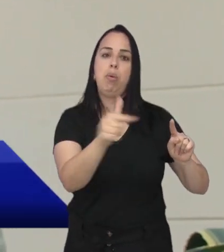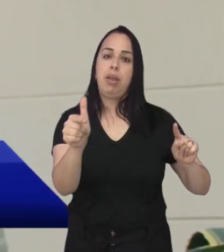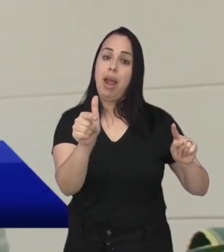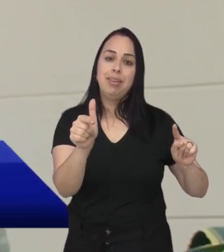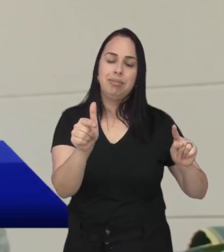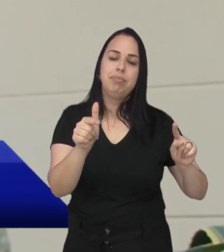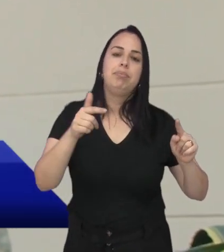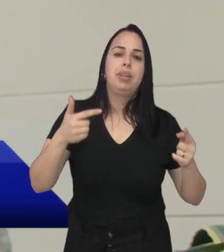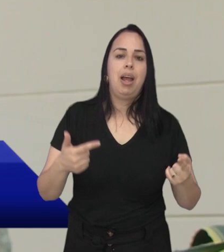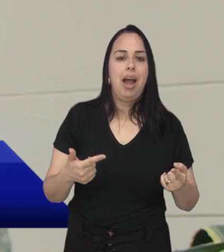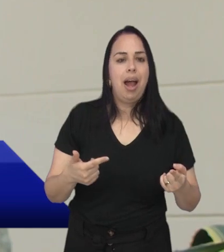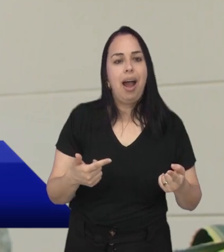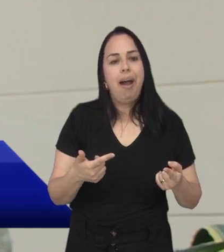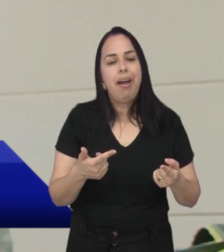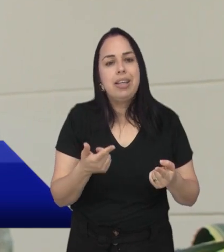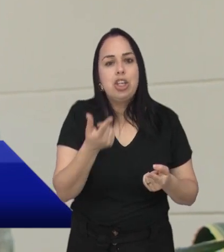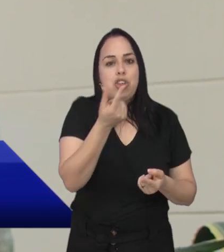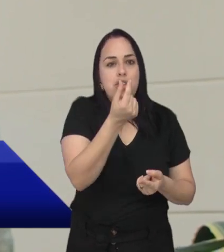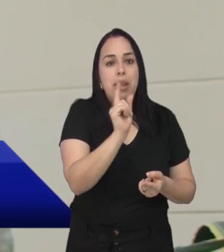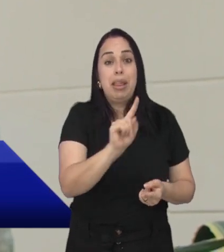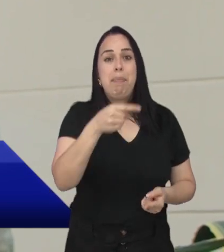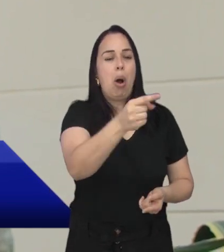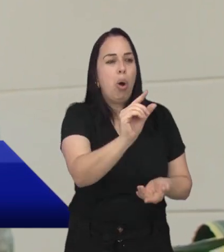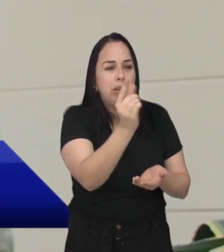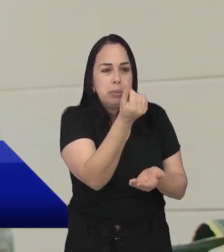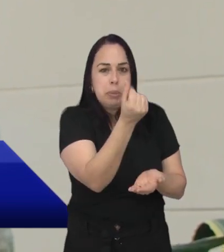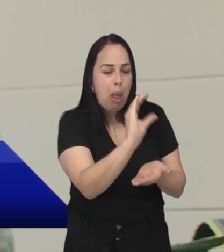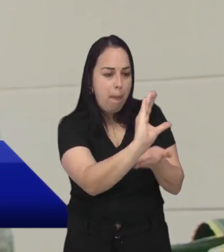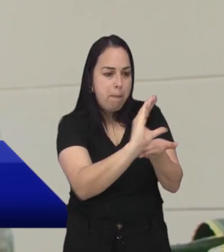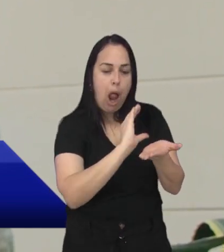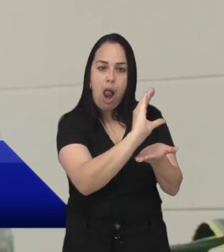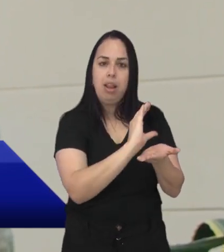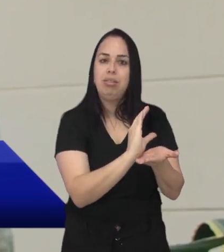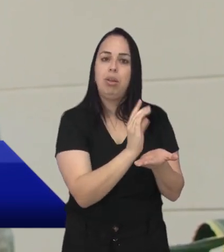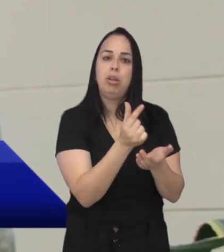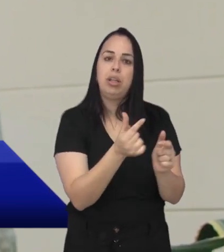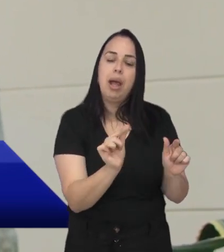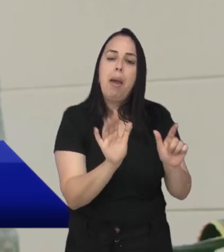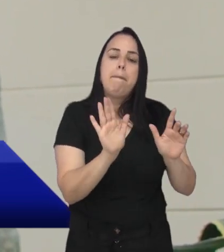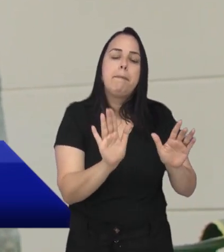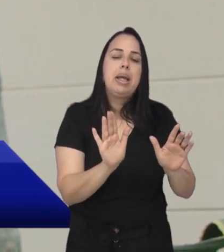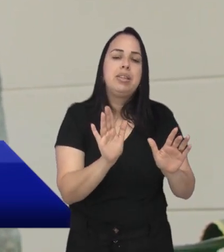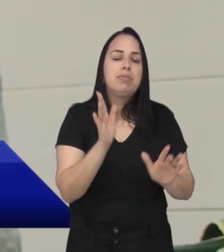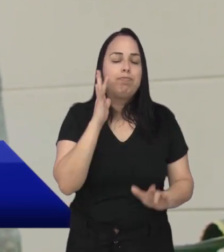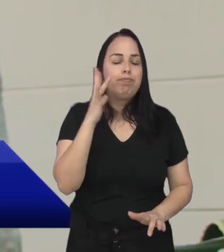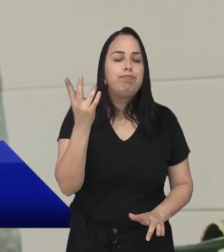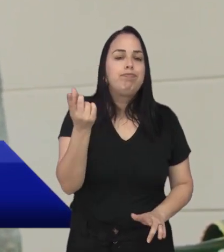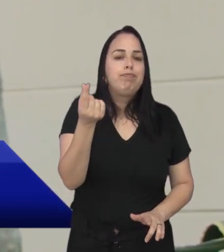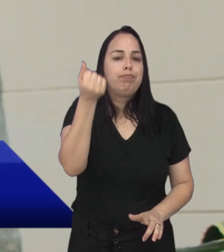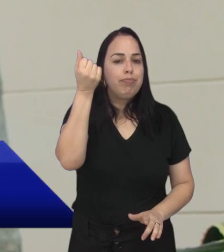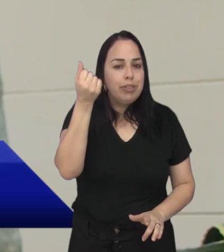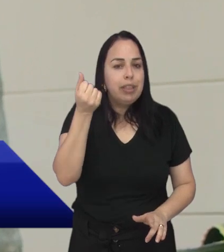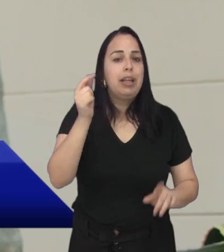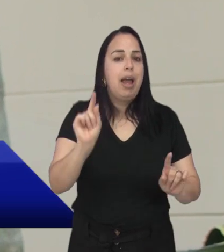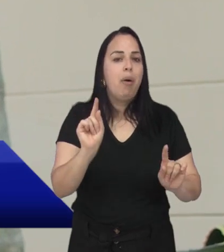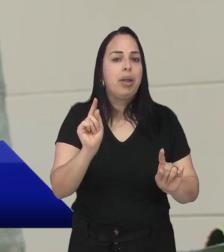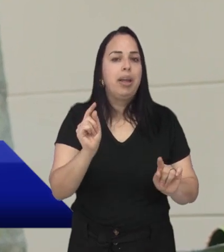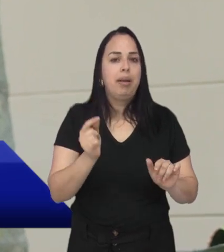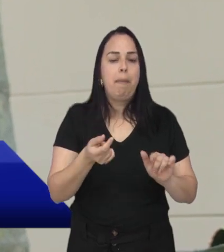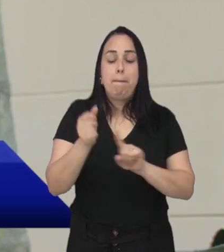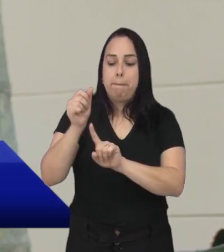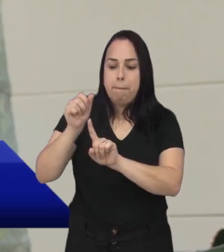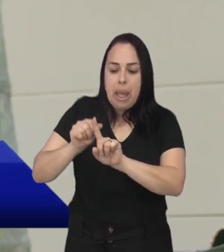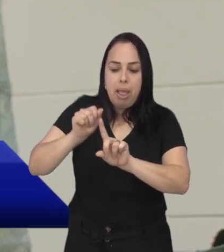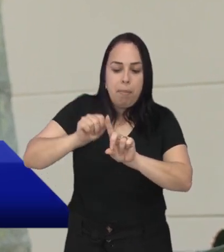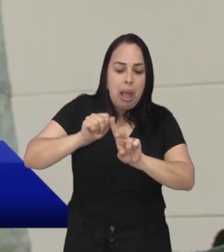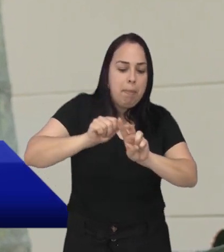Da pessoa diz o seguinte: pô, eu não vou ter um grande rendimento, mas a grande tacada aí é a pessoa no mês subsequente